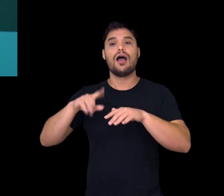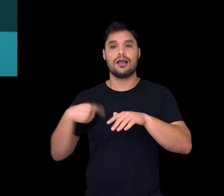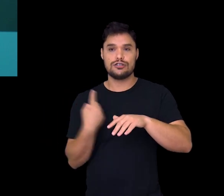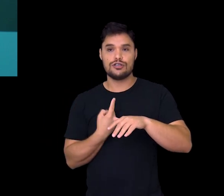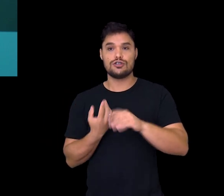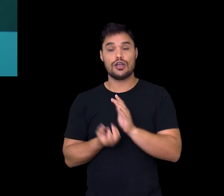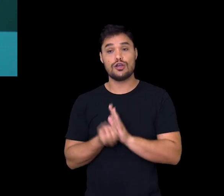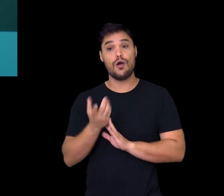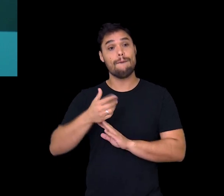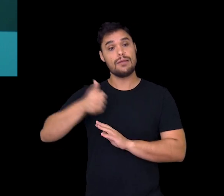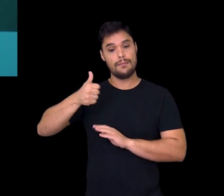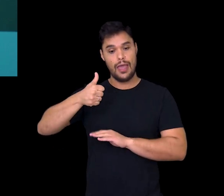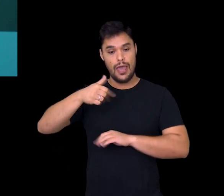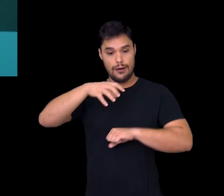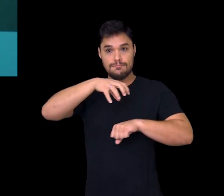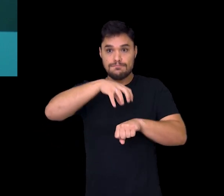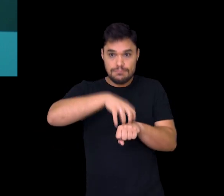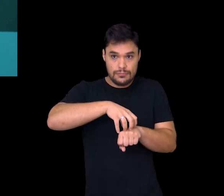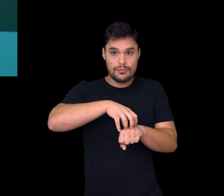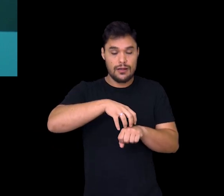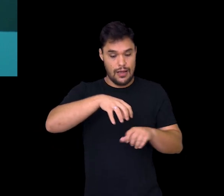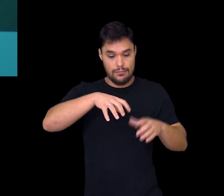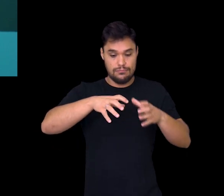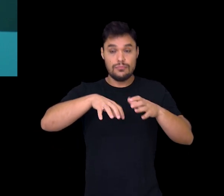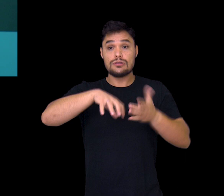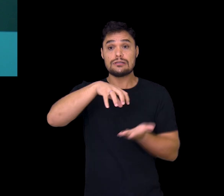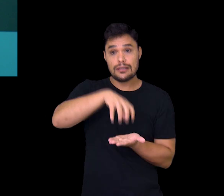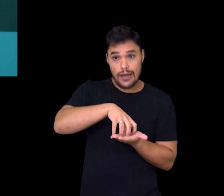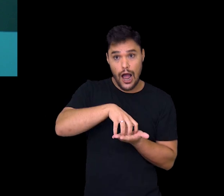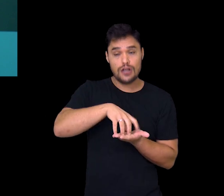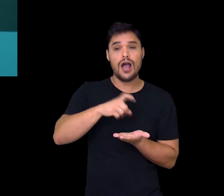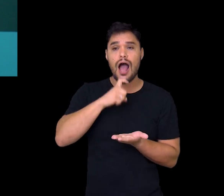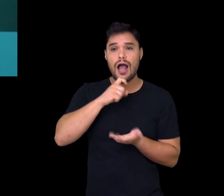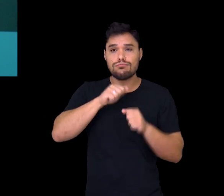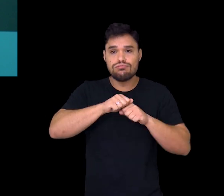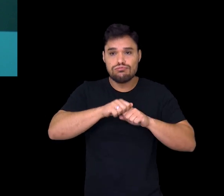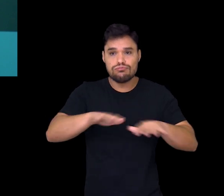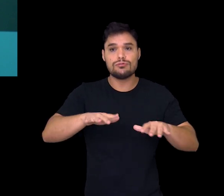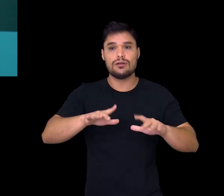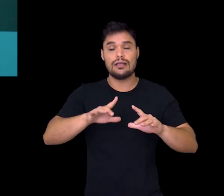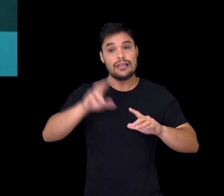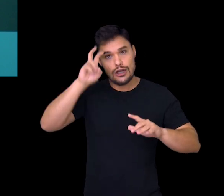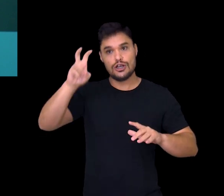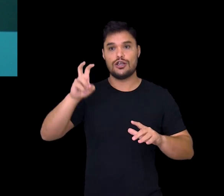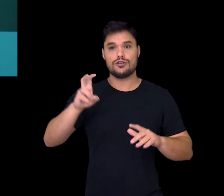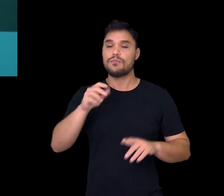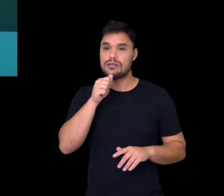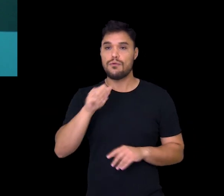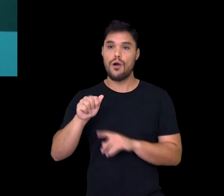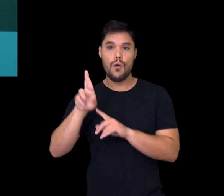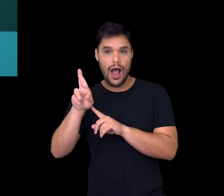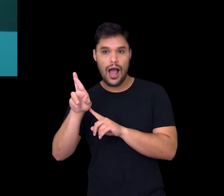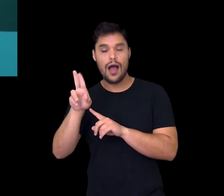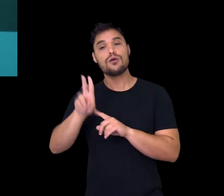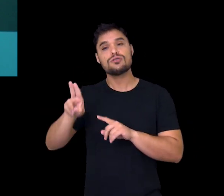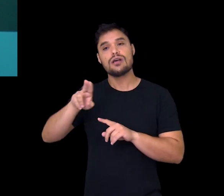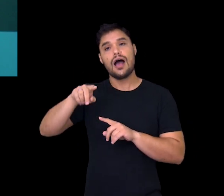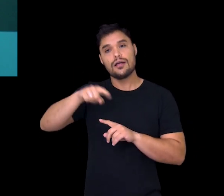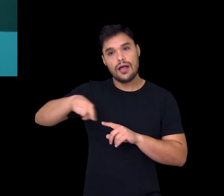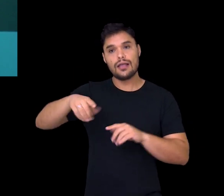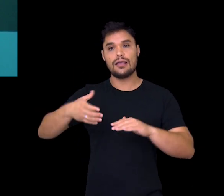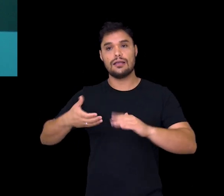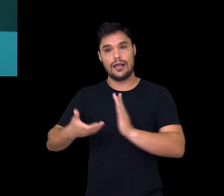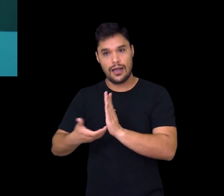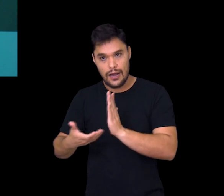de ar-condicionado inteligente de Brasília. O que é isso? O ar-condicionado utilizado na Câmara e na maioria dos prédios é a partir de